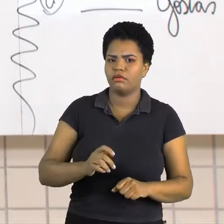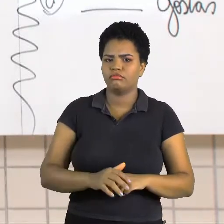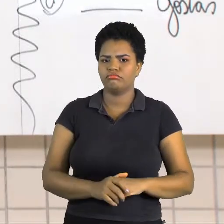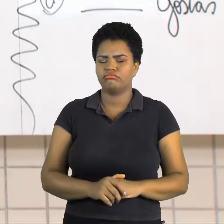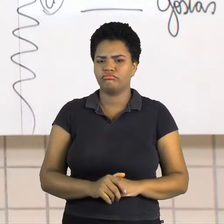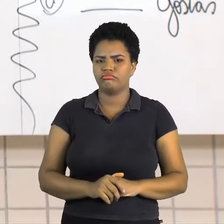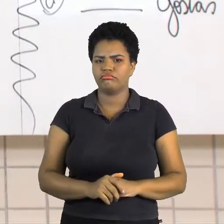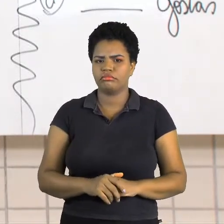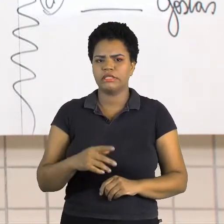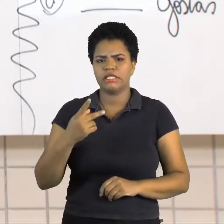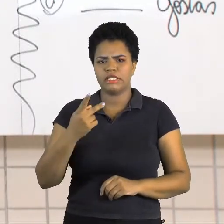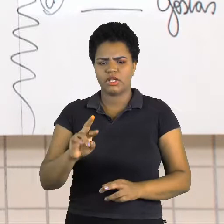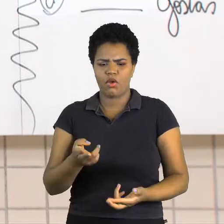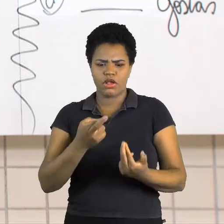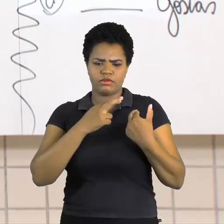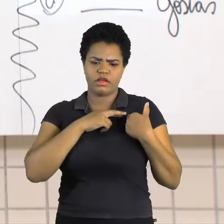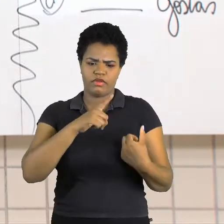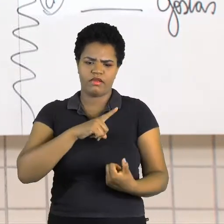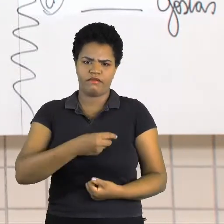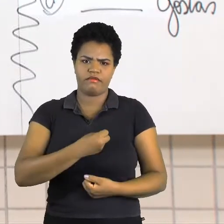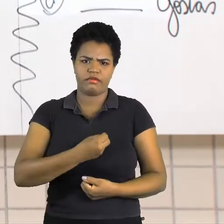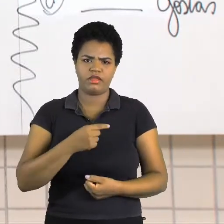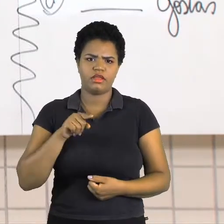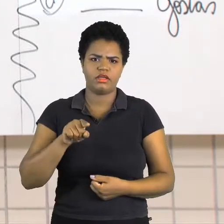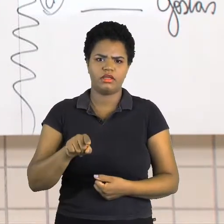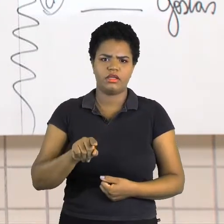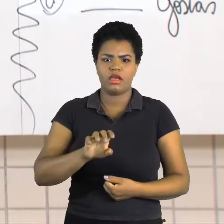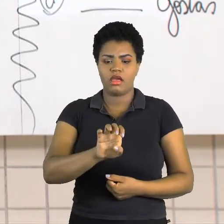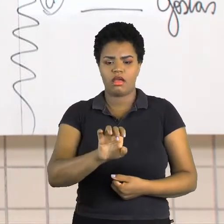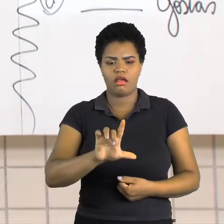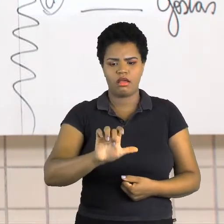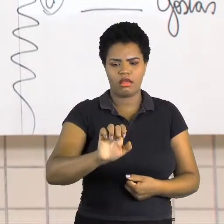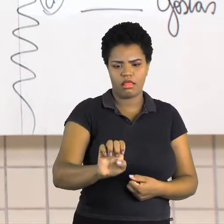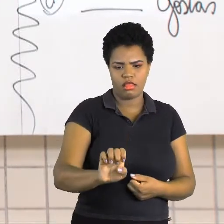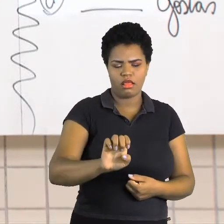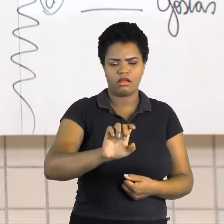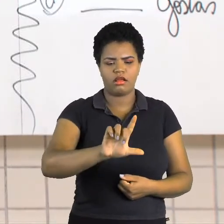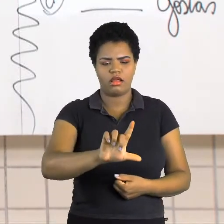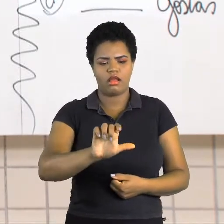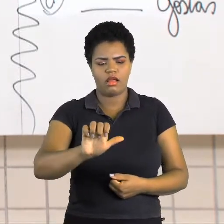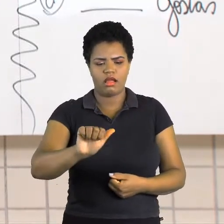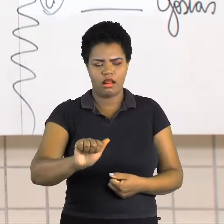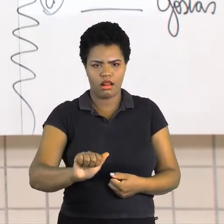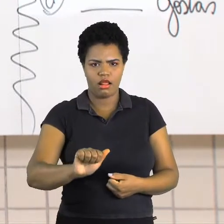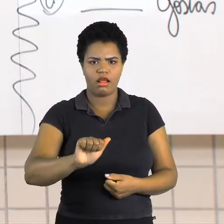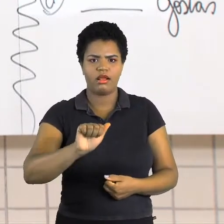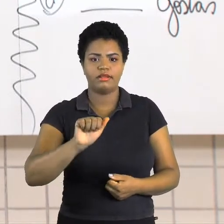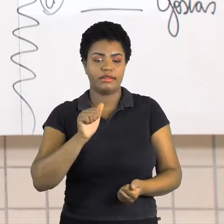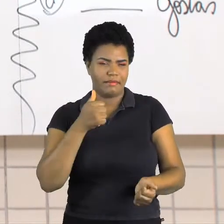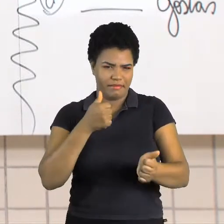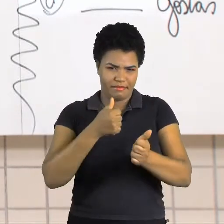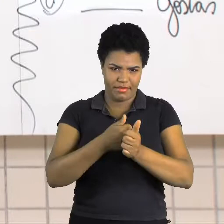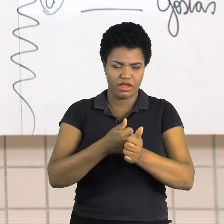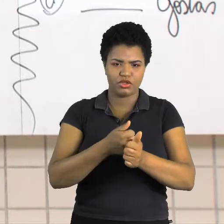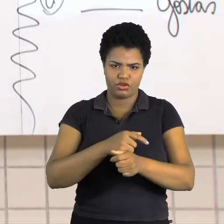seu responsável está aí? Ele ou ela está perto de você? Entendeu?